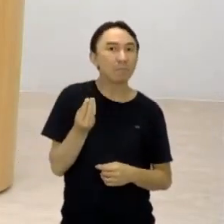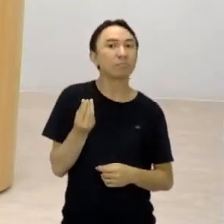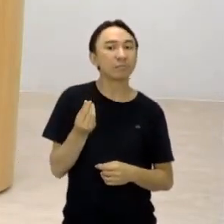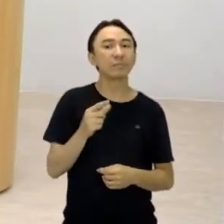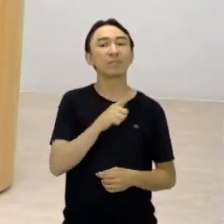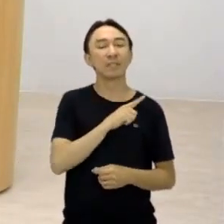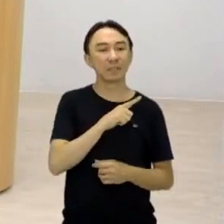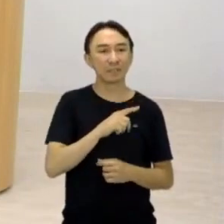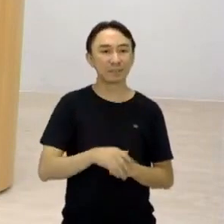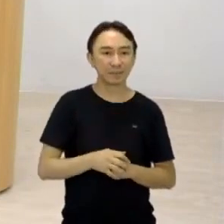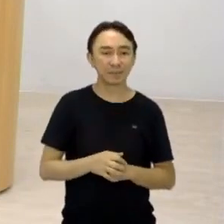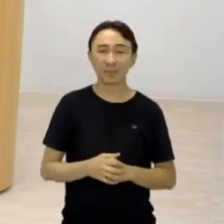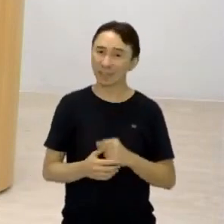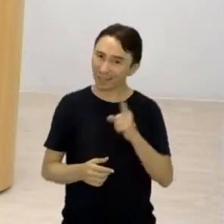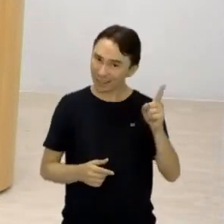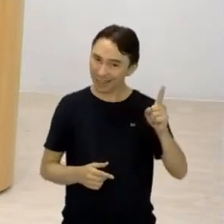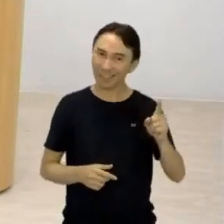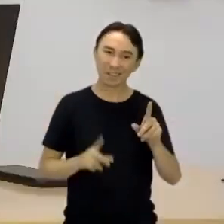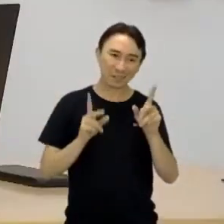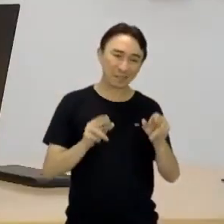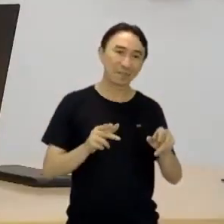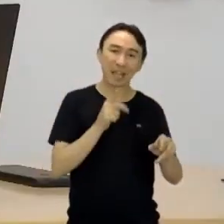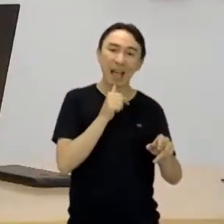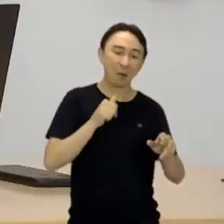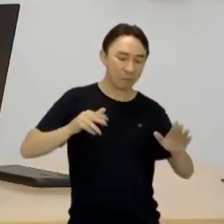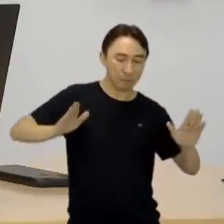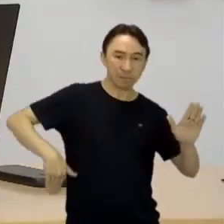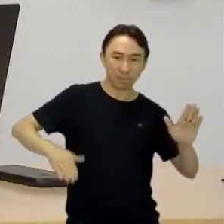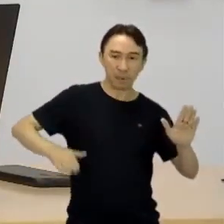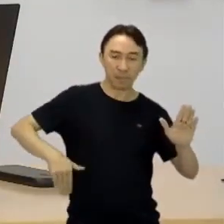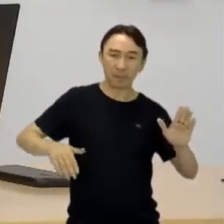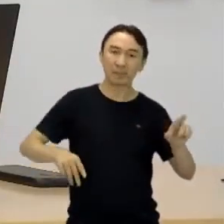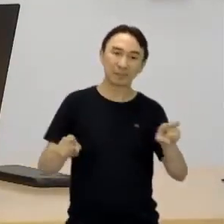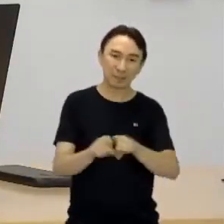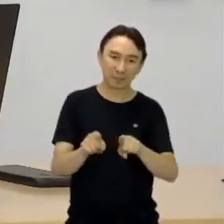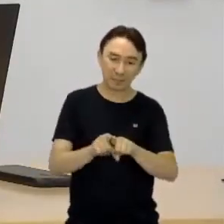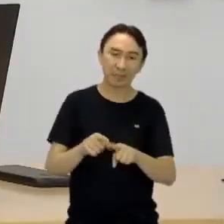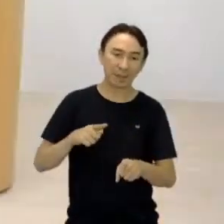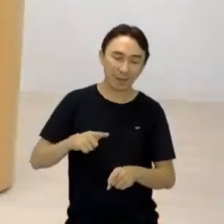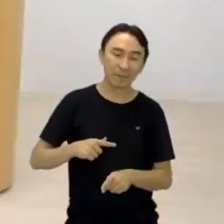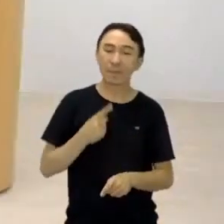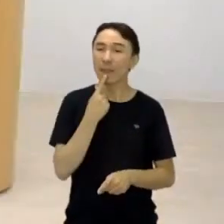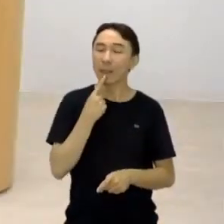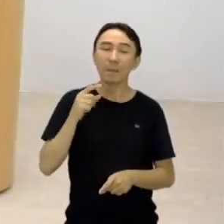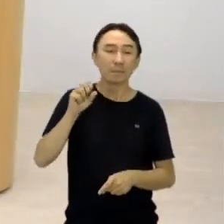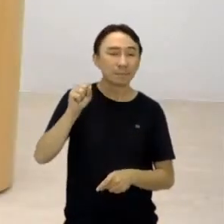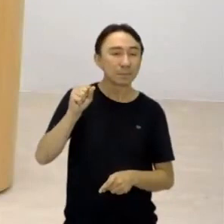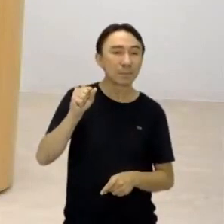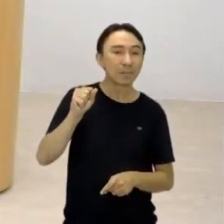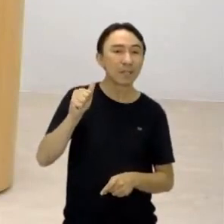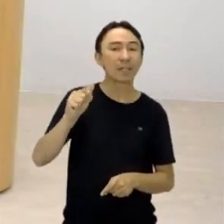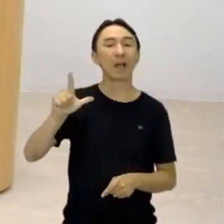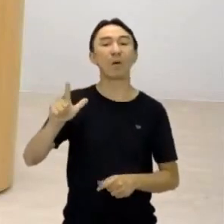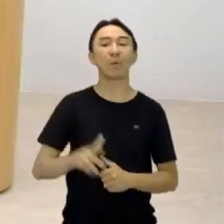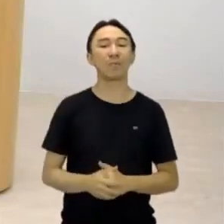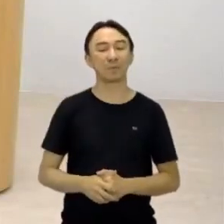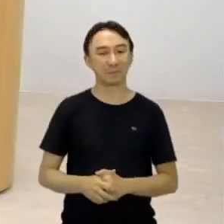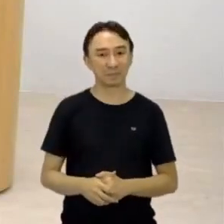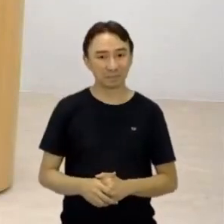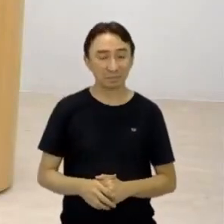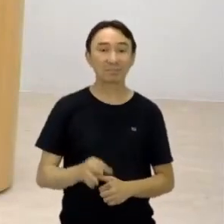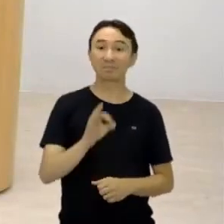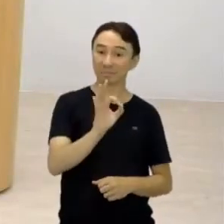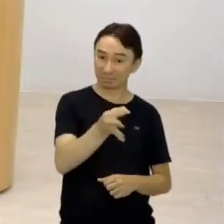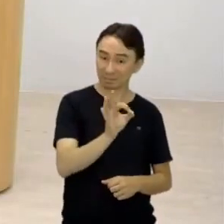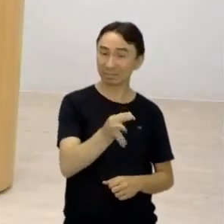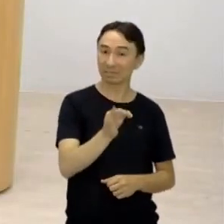Sim, mas tem aquelas águas que são depuradas também, né? De um monte de coisa, né? Muito bem lembrado, professor. Aí eu quero lembrar para você também,